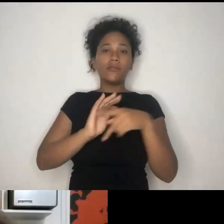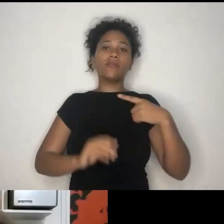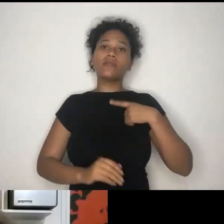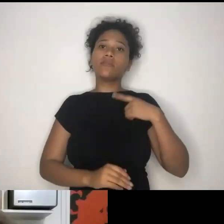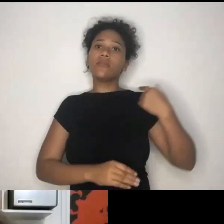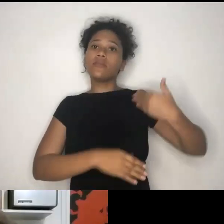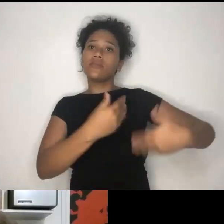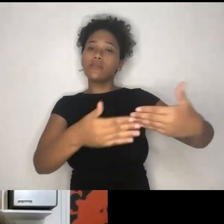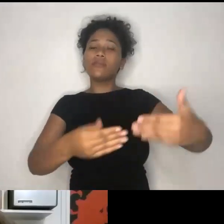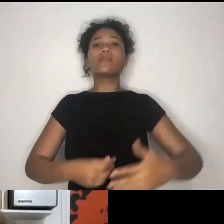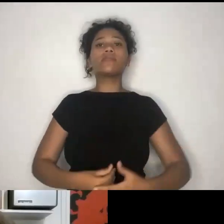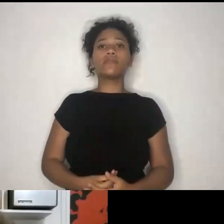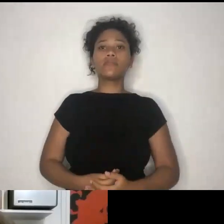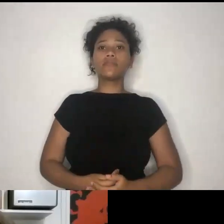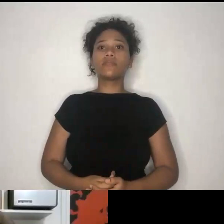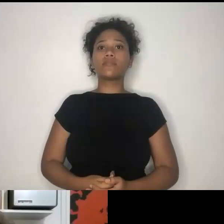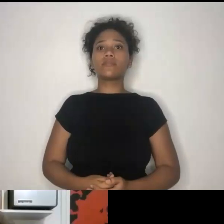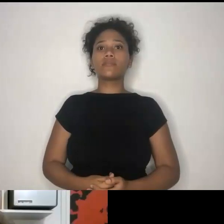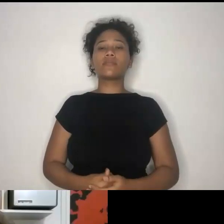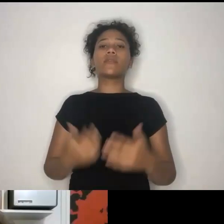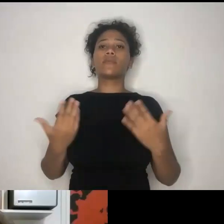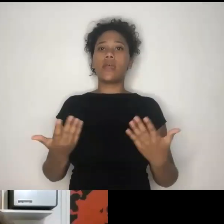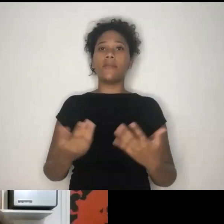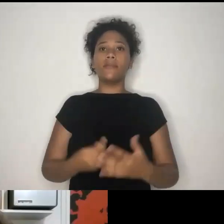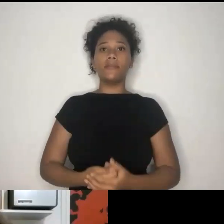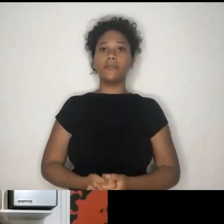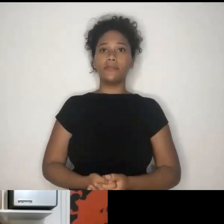né em etapas né